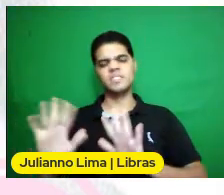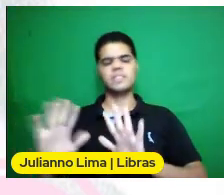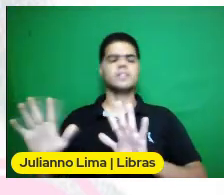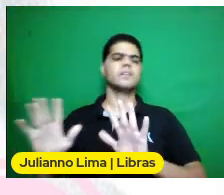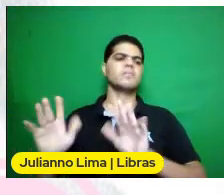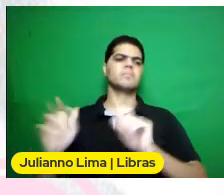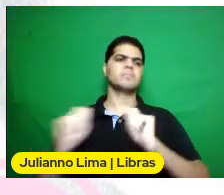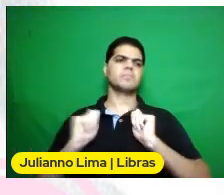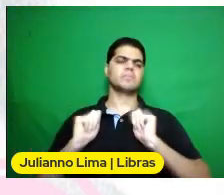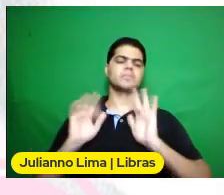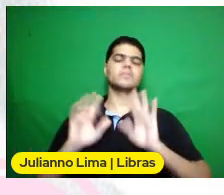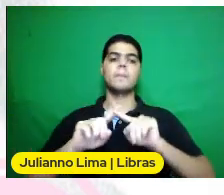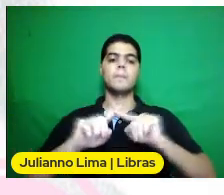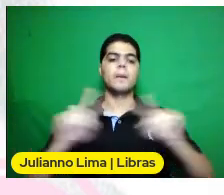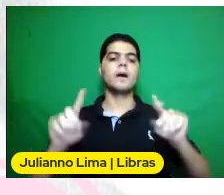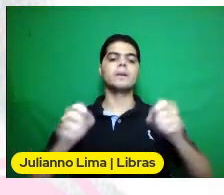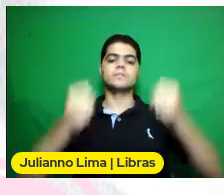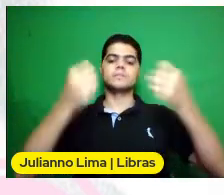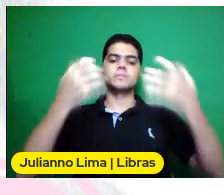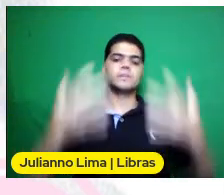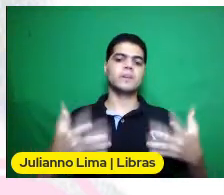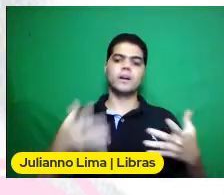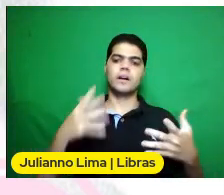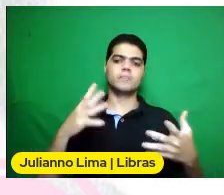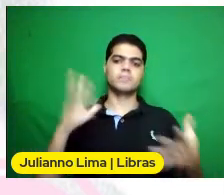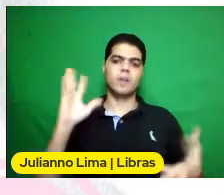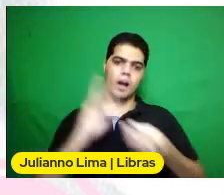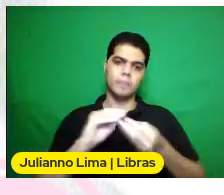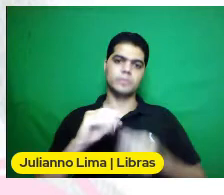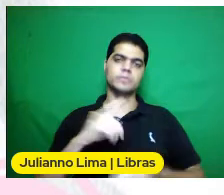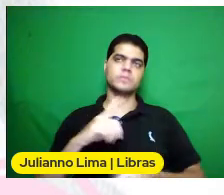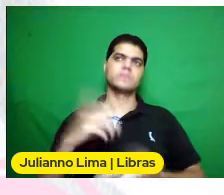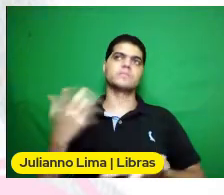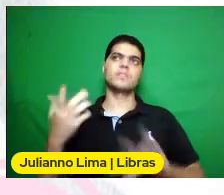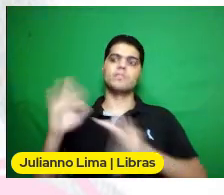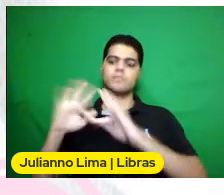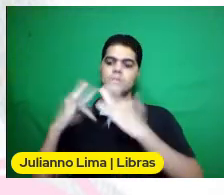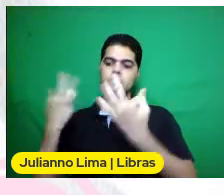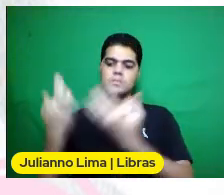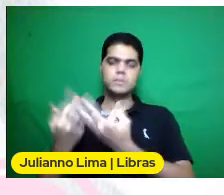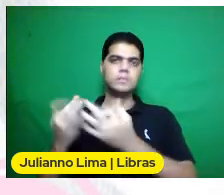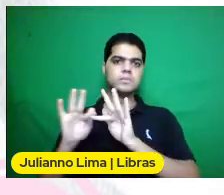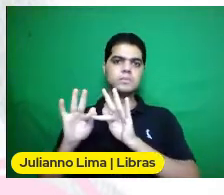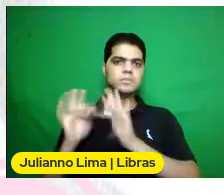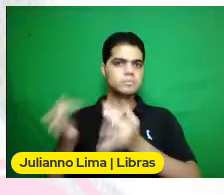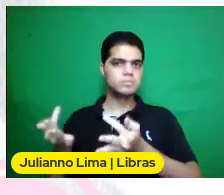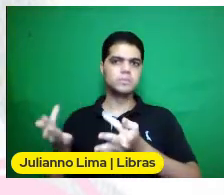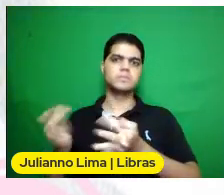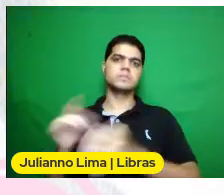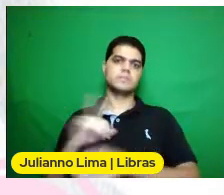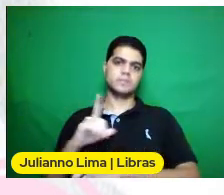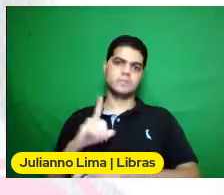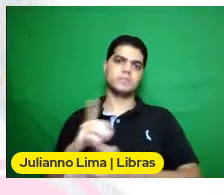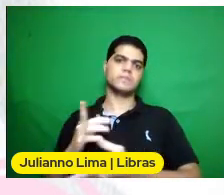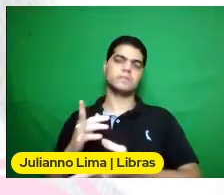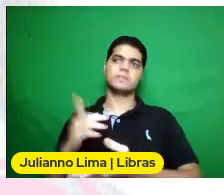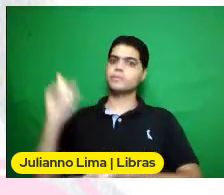alongar muito a respeito disso, porque, como eu disse, eu vim de família humilde, então, assim, para mim, tudo é difícil.